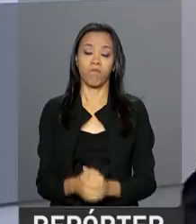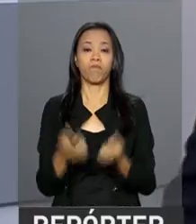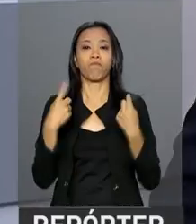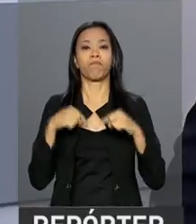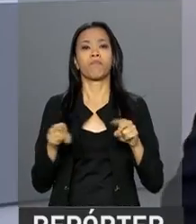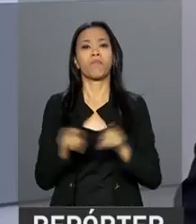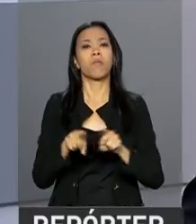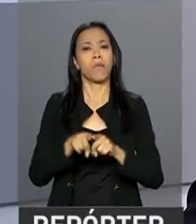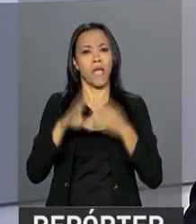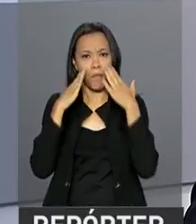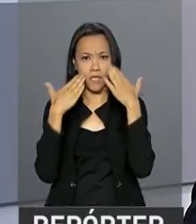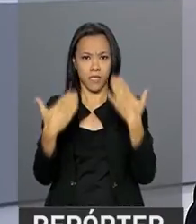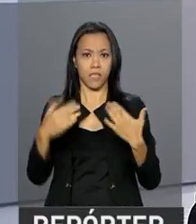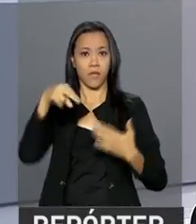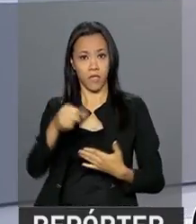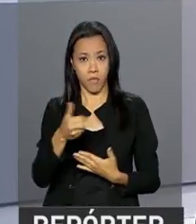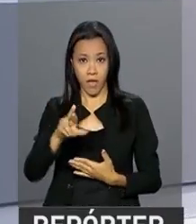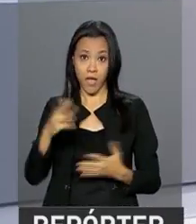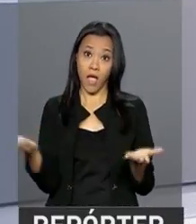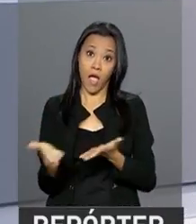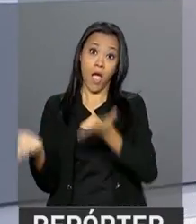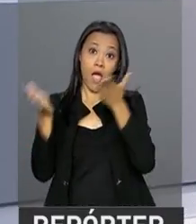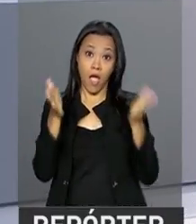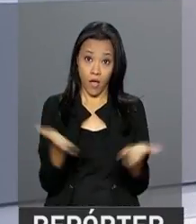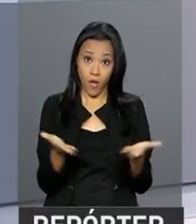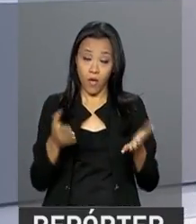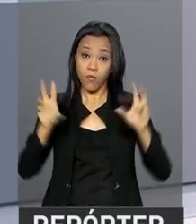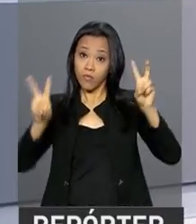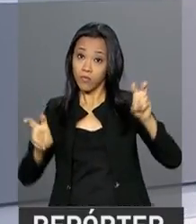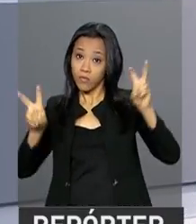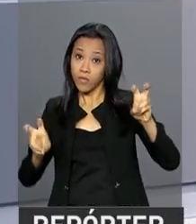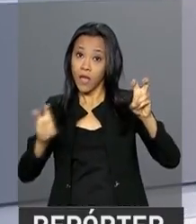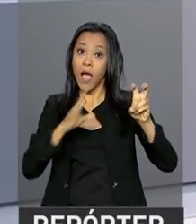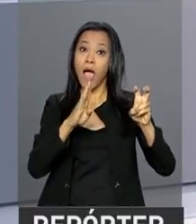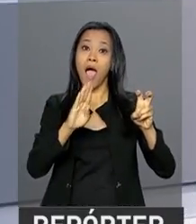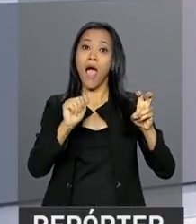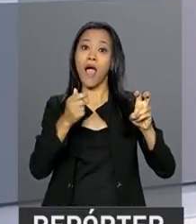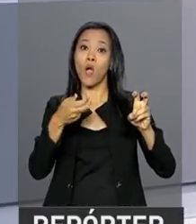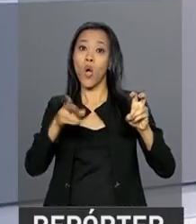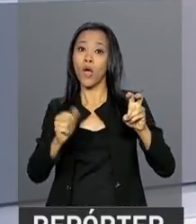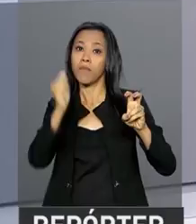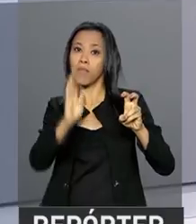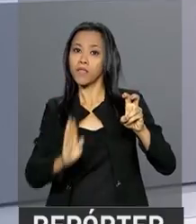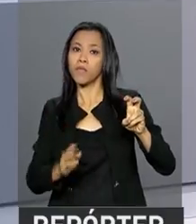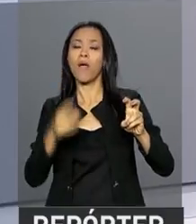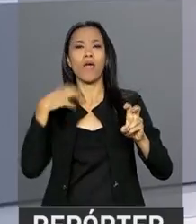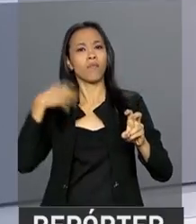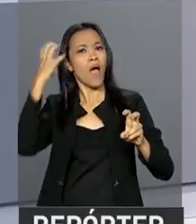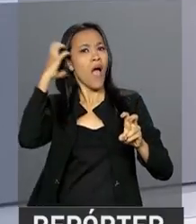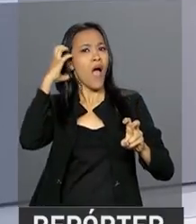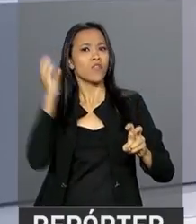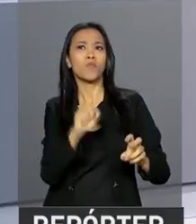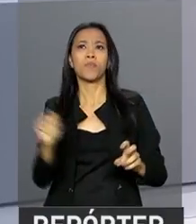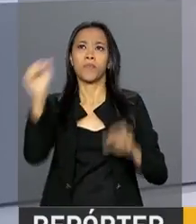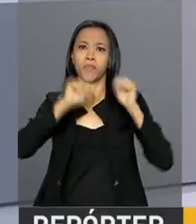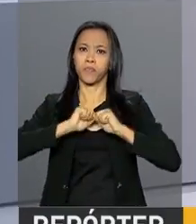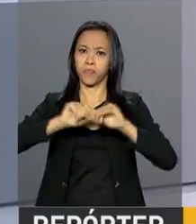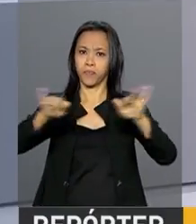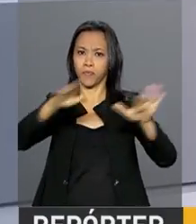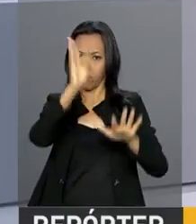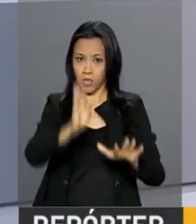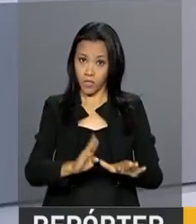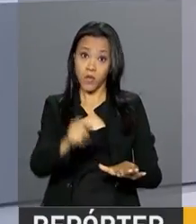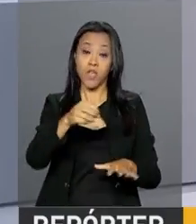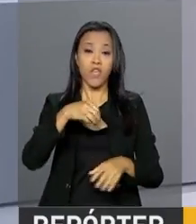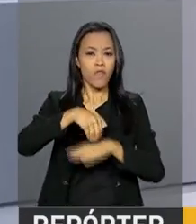além da exibição na NBR o agora Brasil é transmitido pela rede nacional de rádio com a participação de comunicadores de todo o país mais